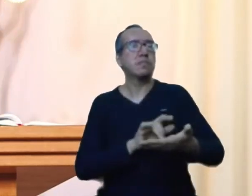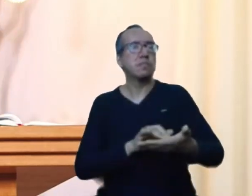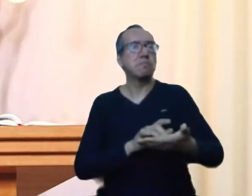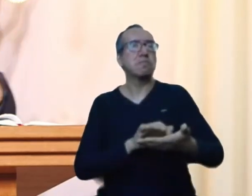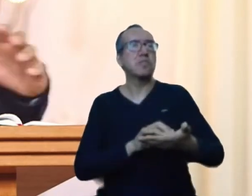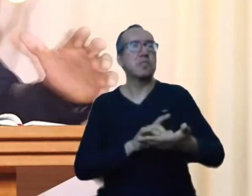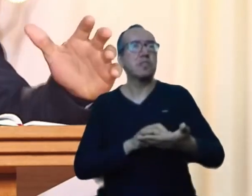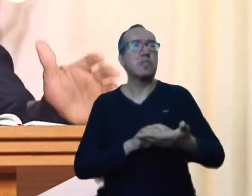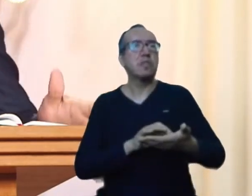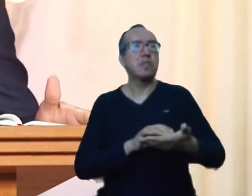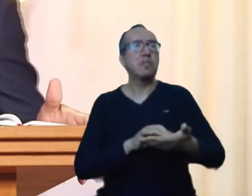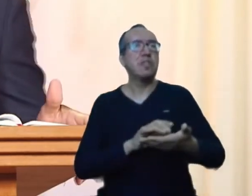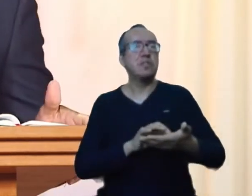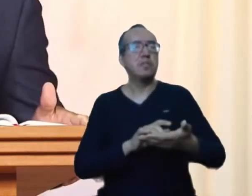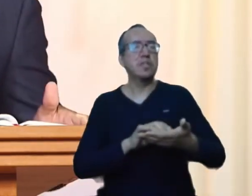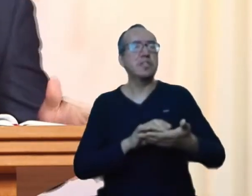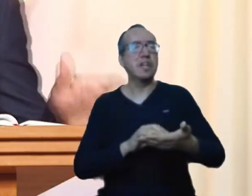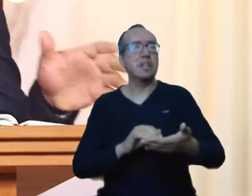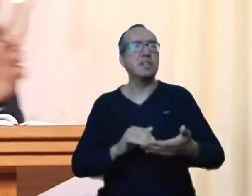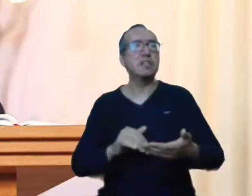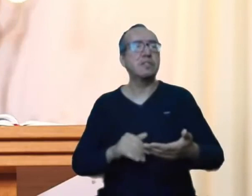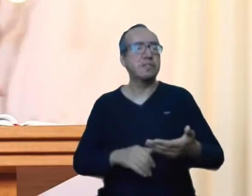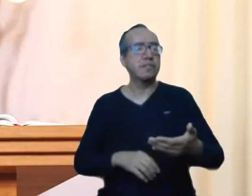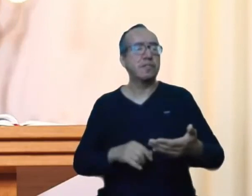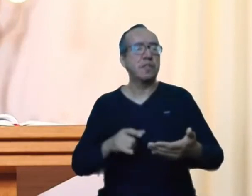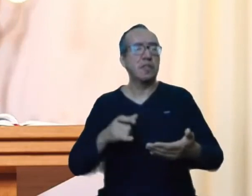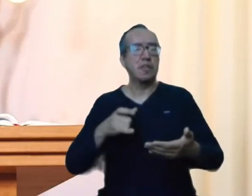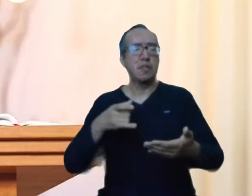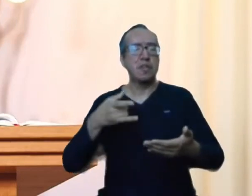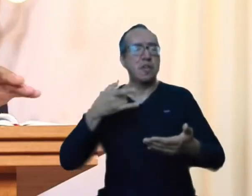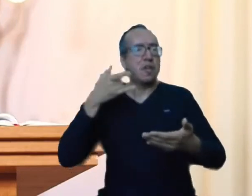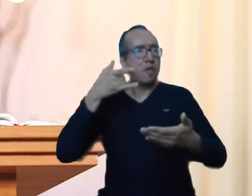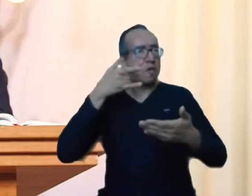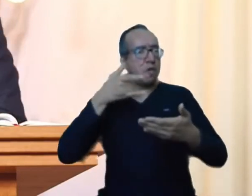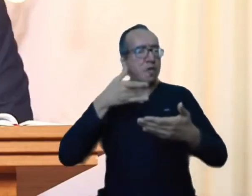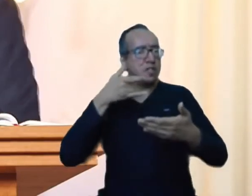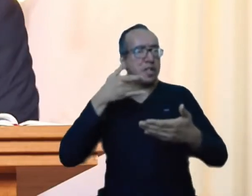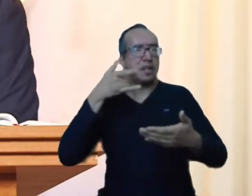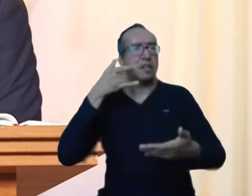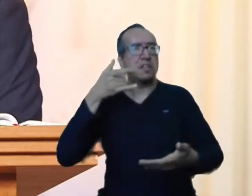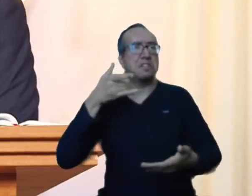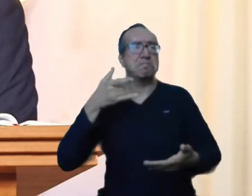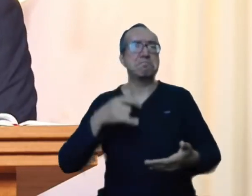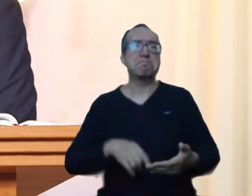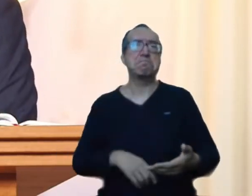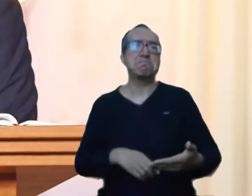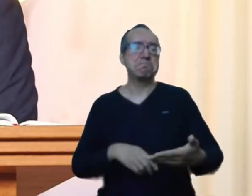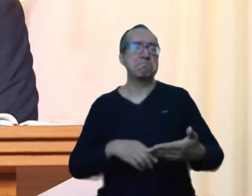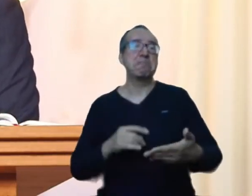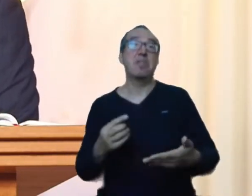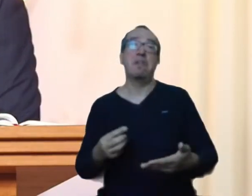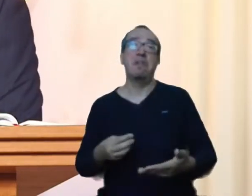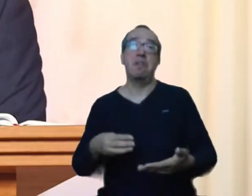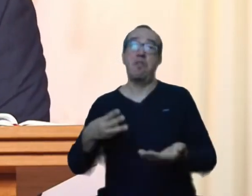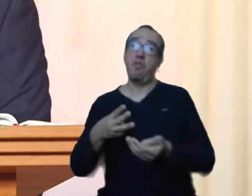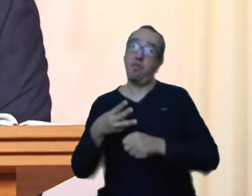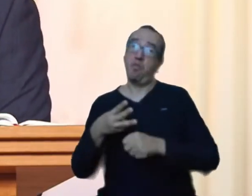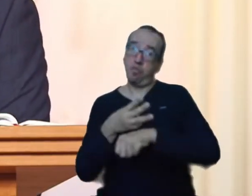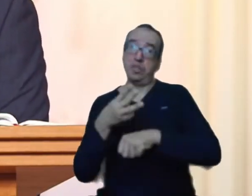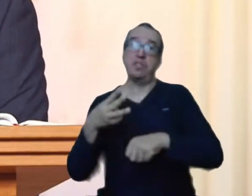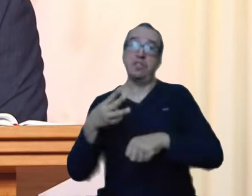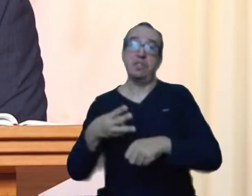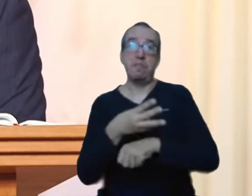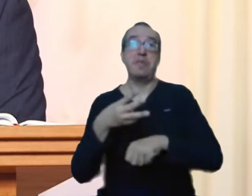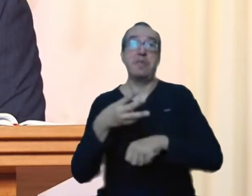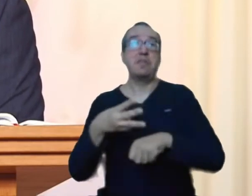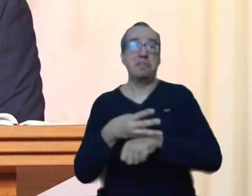você está na avenida. Pode se distrair facilmente. Quando estiver na igreja,